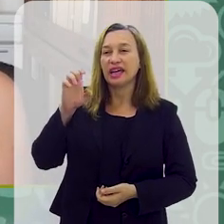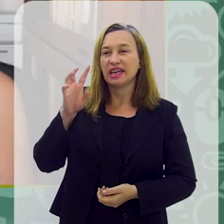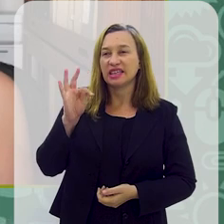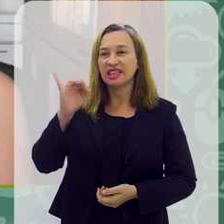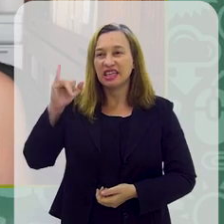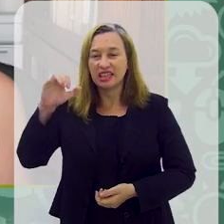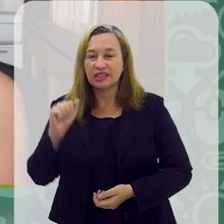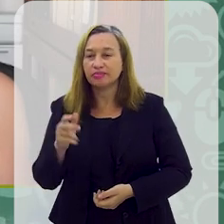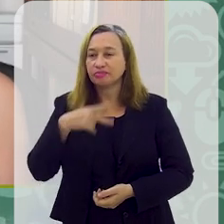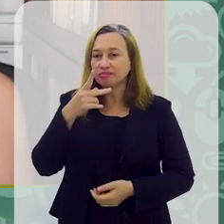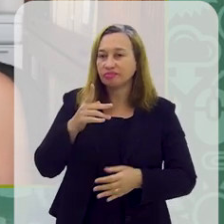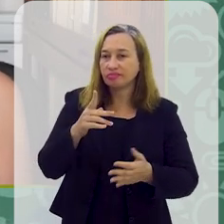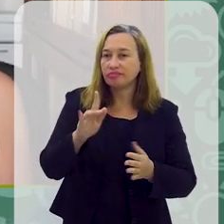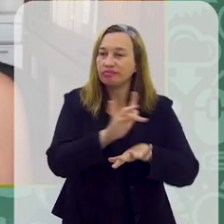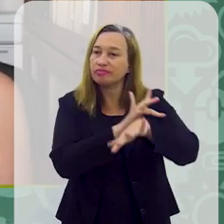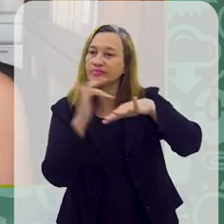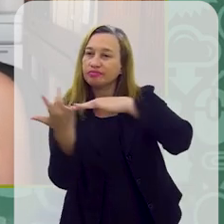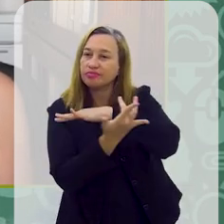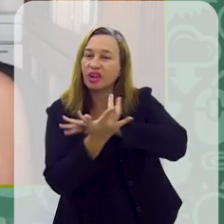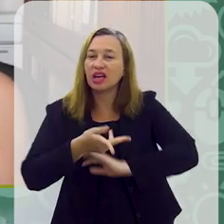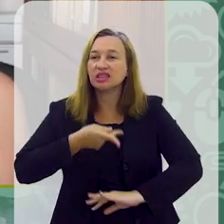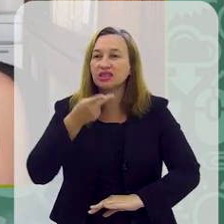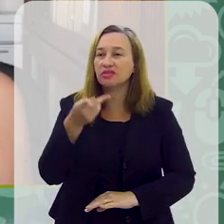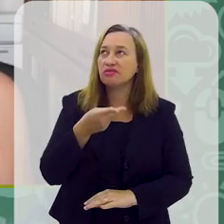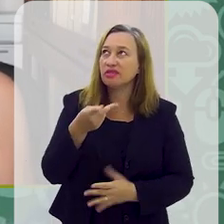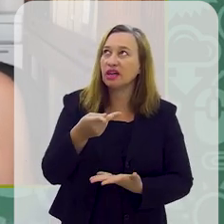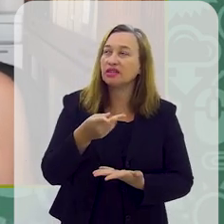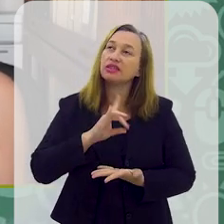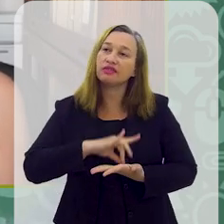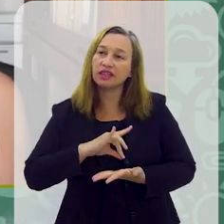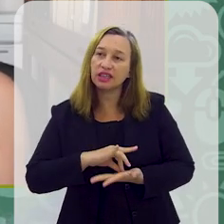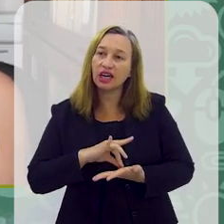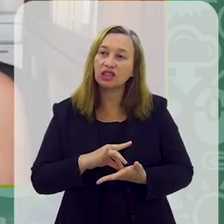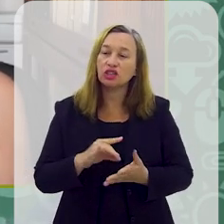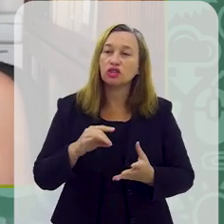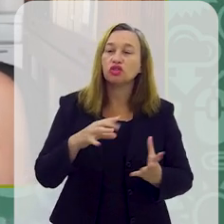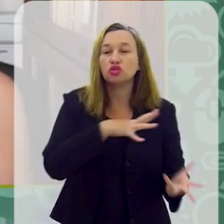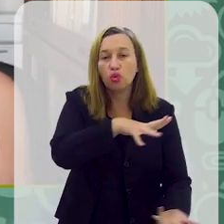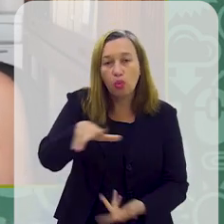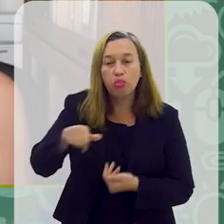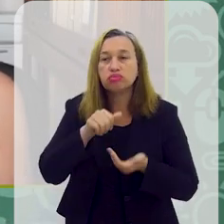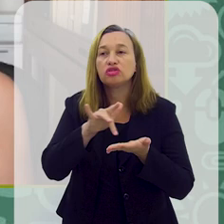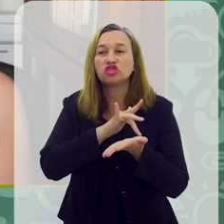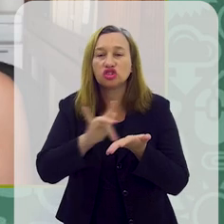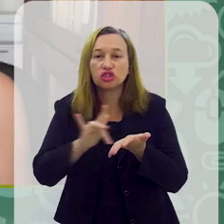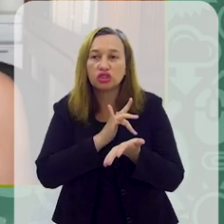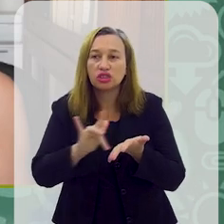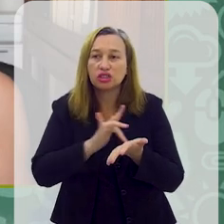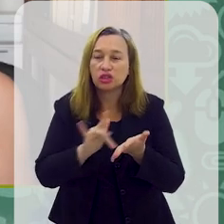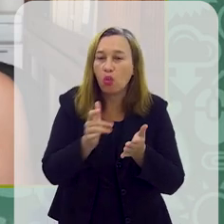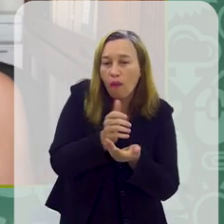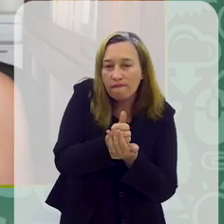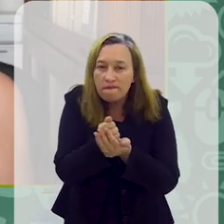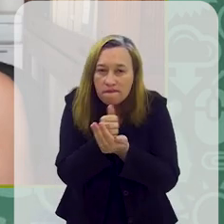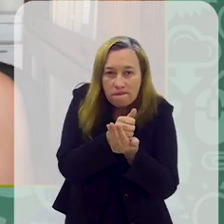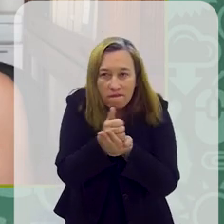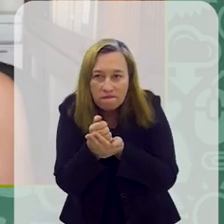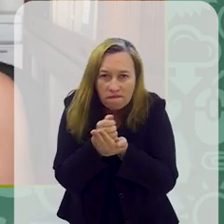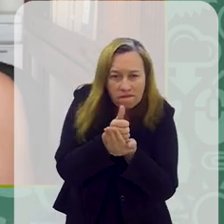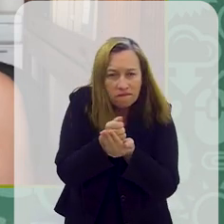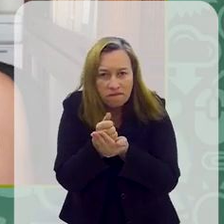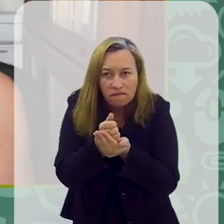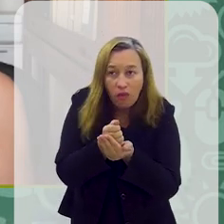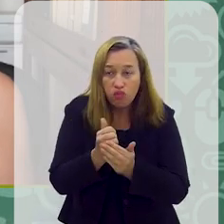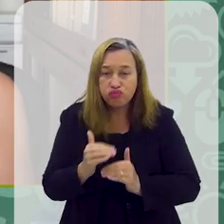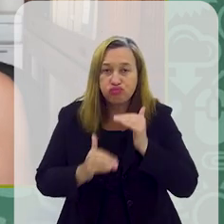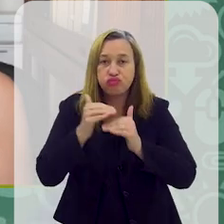Letícia, quando a gente está falando aí de redes sociais, a gente está falando, na verdade, do mundo digital. A área dos gamers também